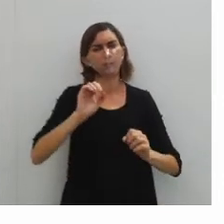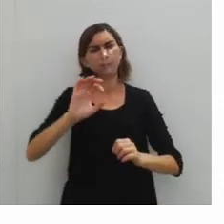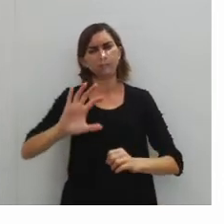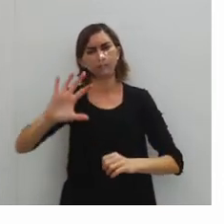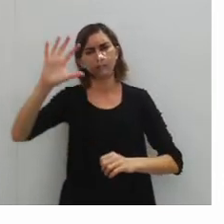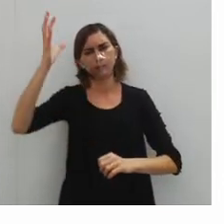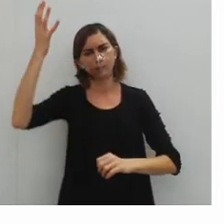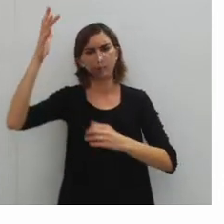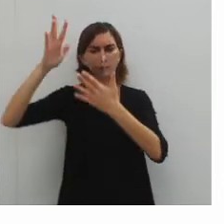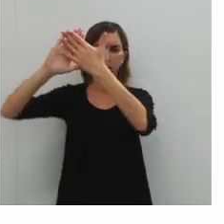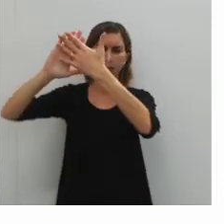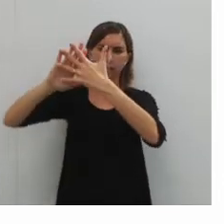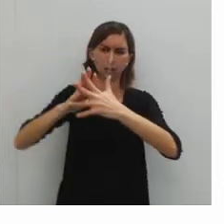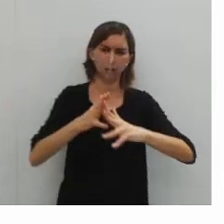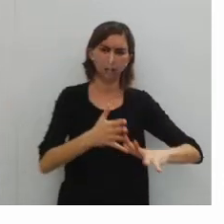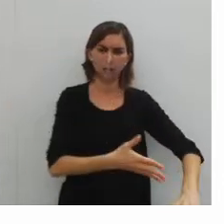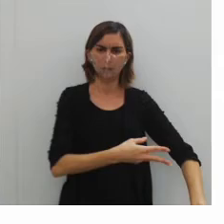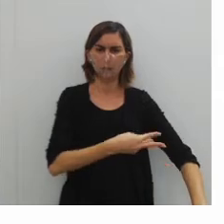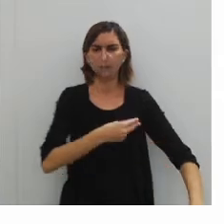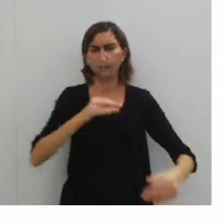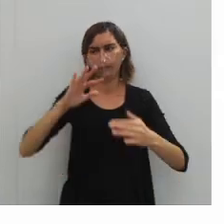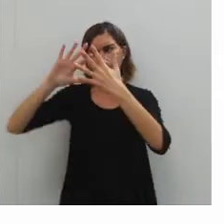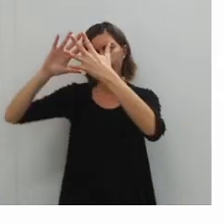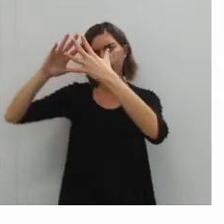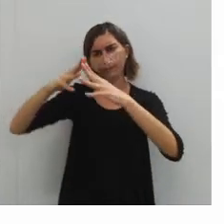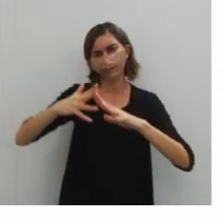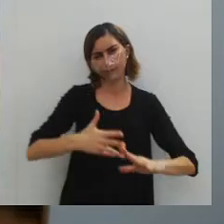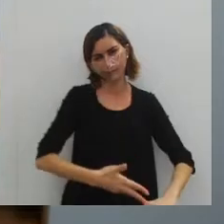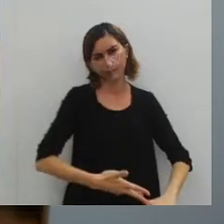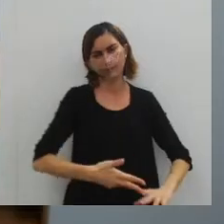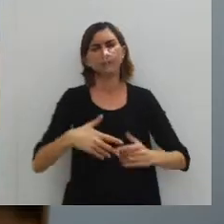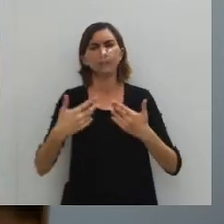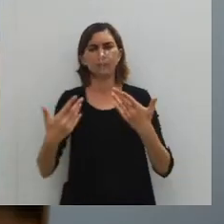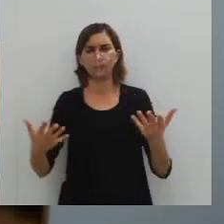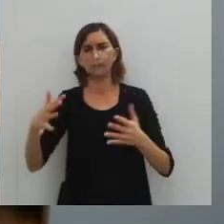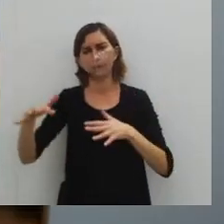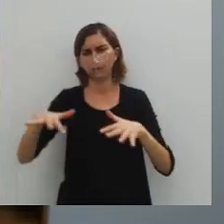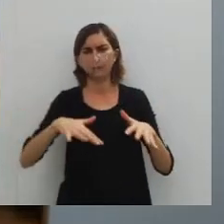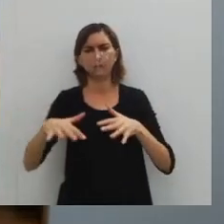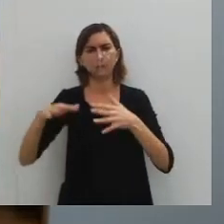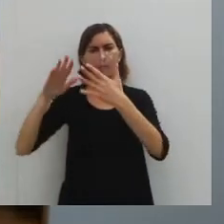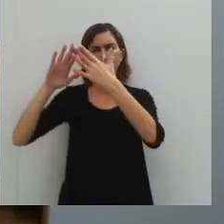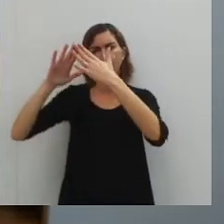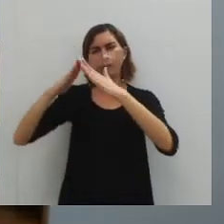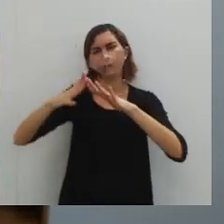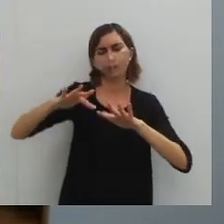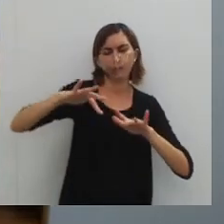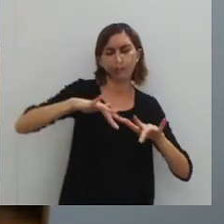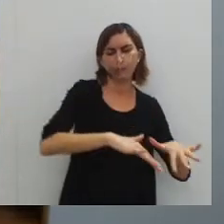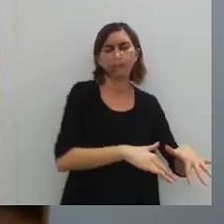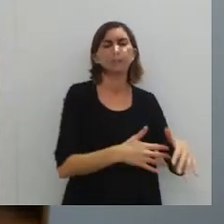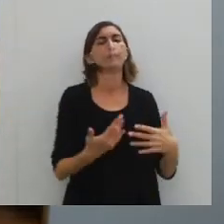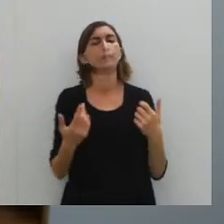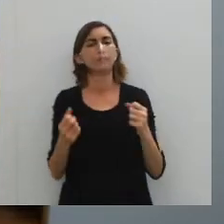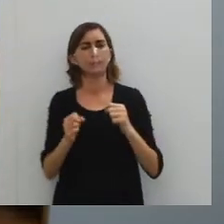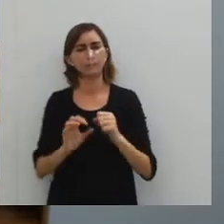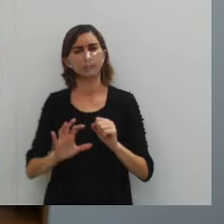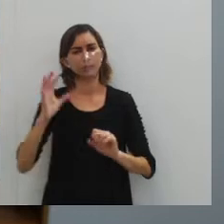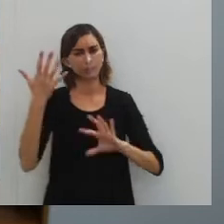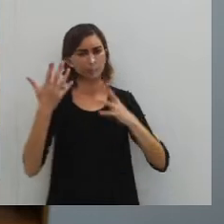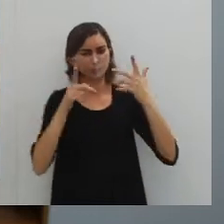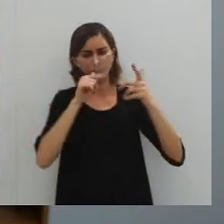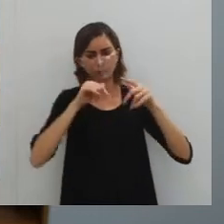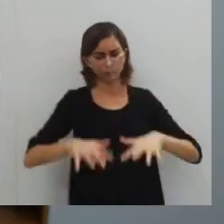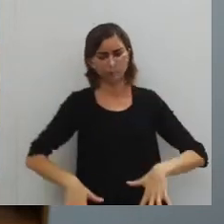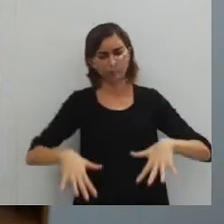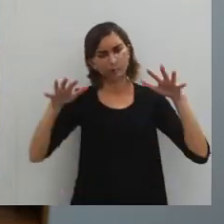ocorrer deslizamentos das encostas, ou também chamado de movimento de massa, tá? Então, as